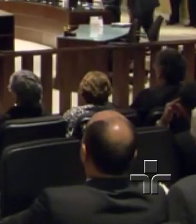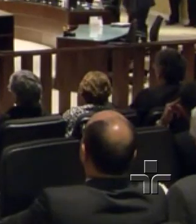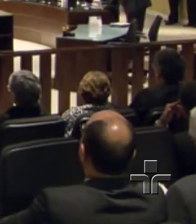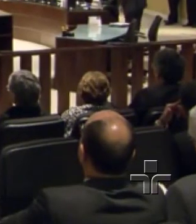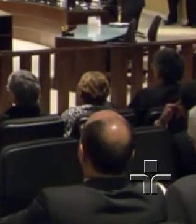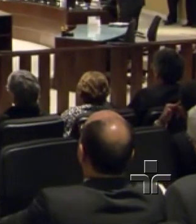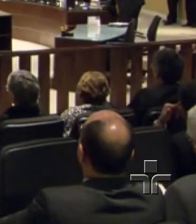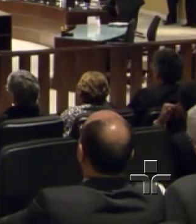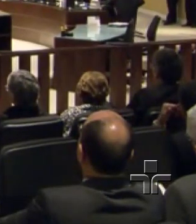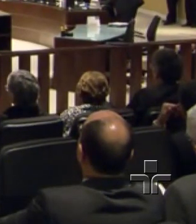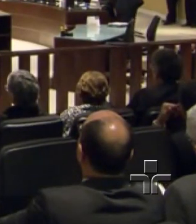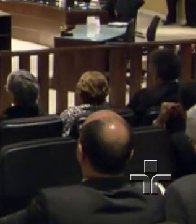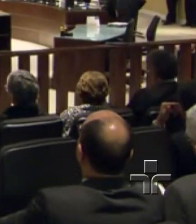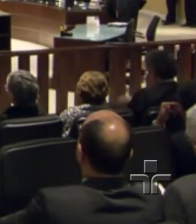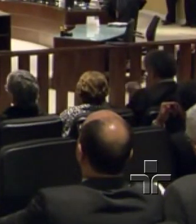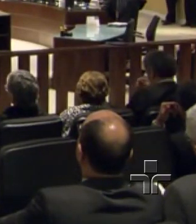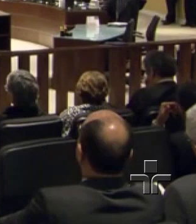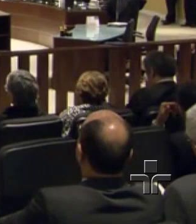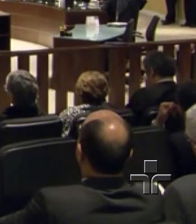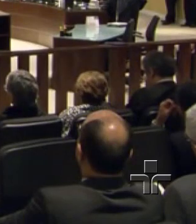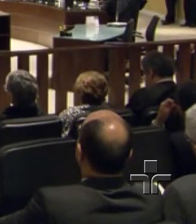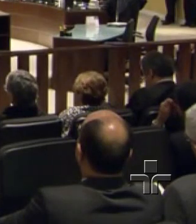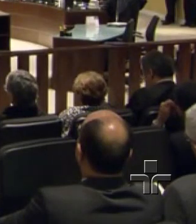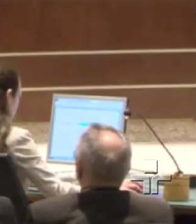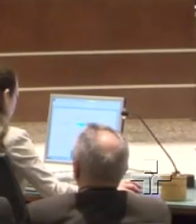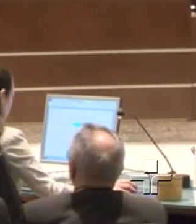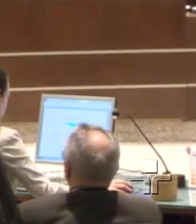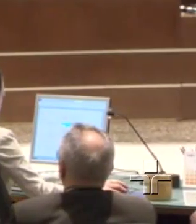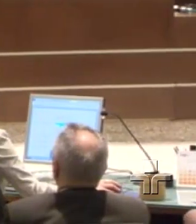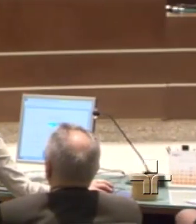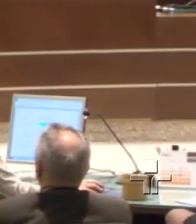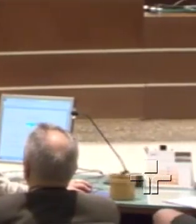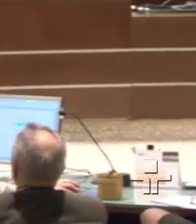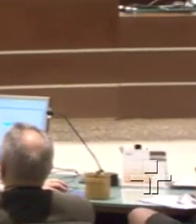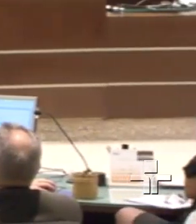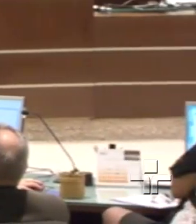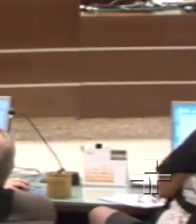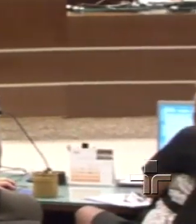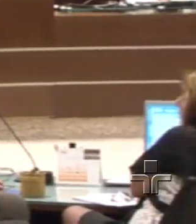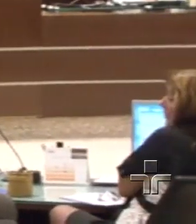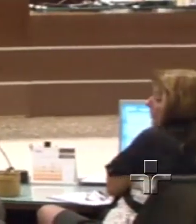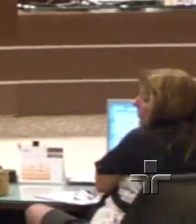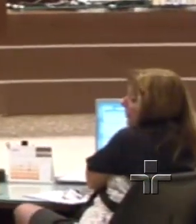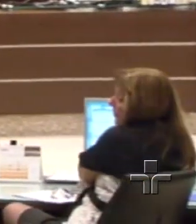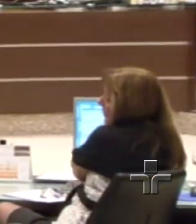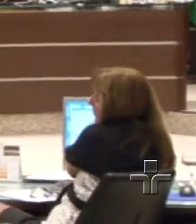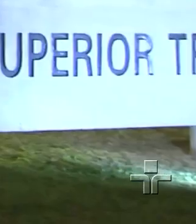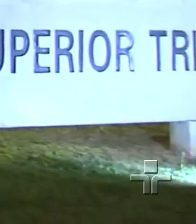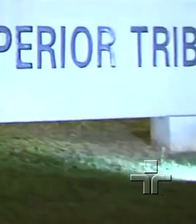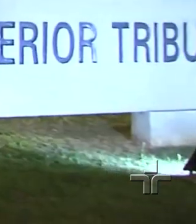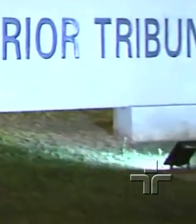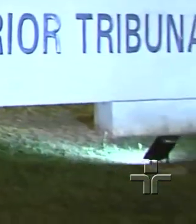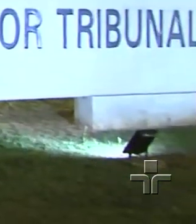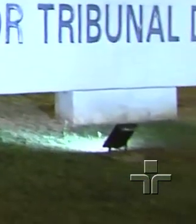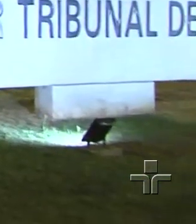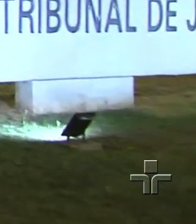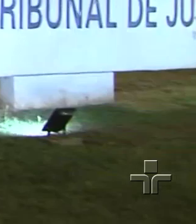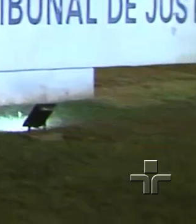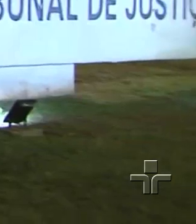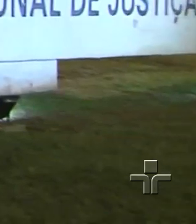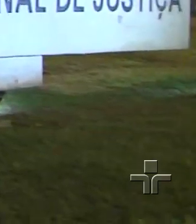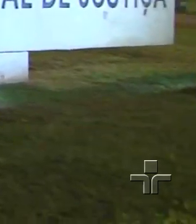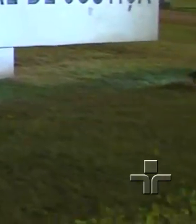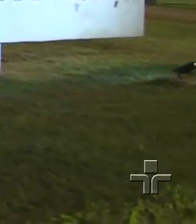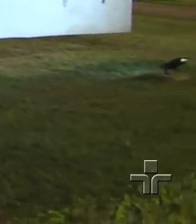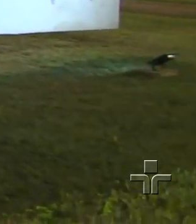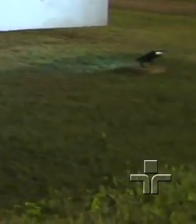Rio de Janeiro se tornaram réus hoje, acusados de participação em um esquema de propina e de superfaturamento em obras públicas. A decisão é do